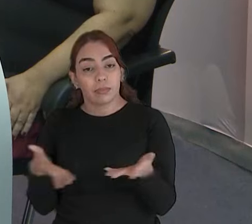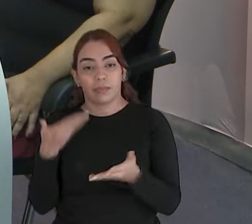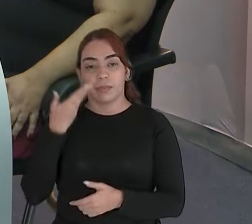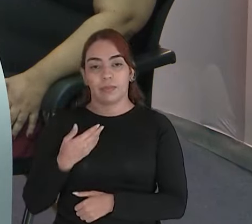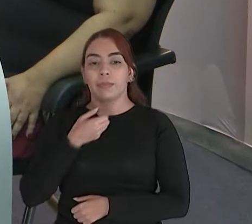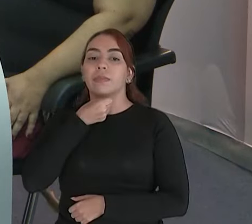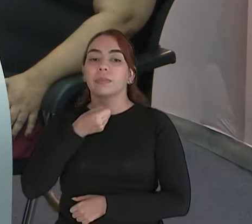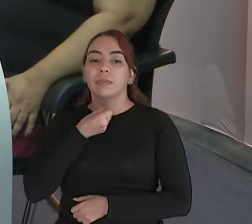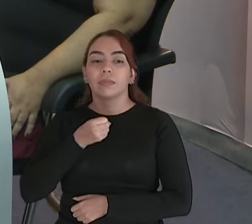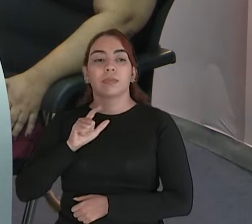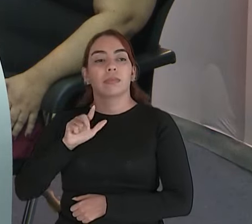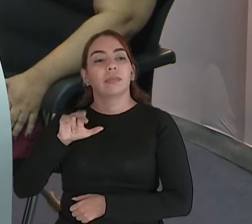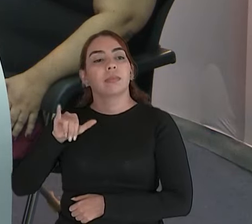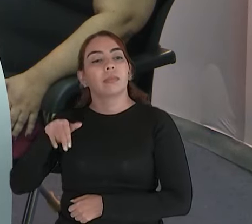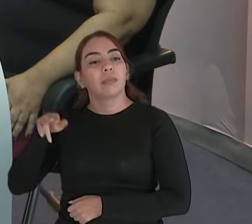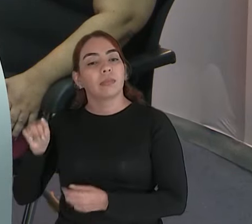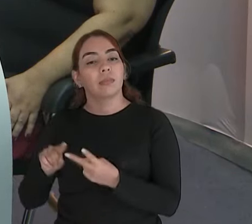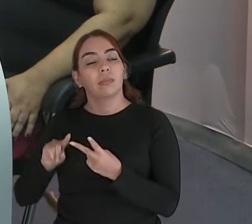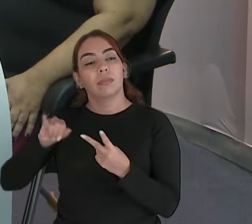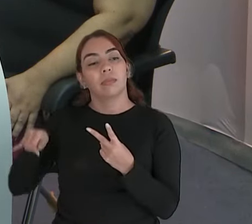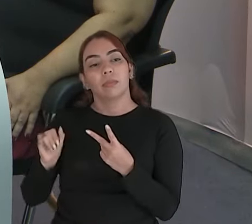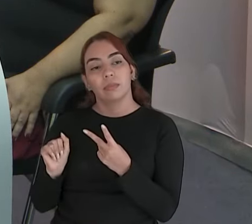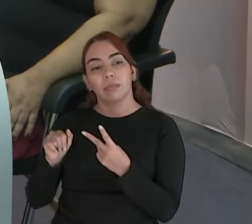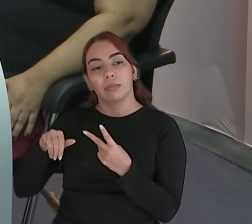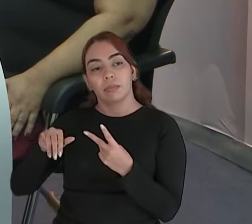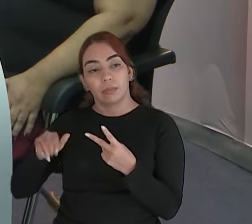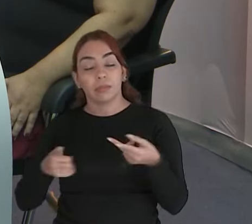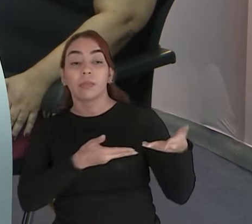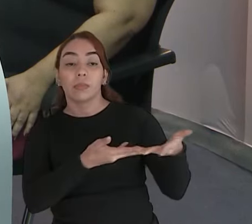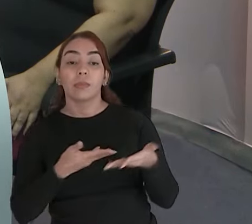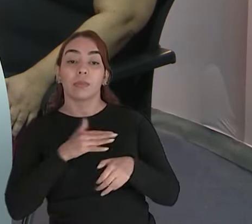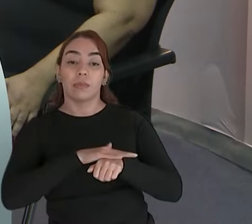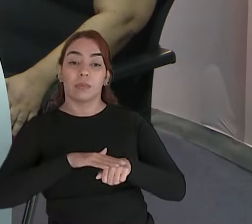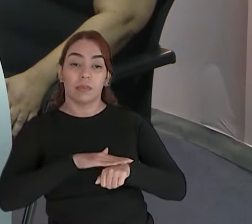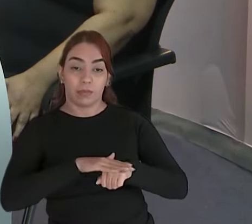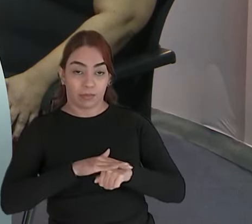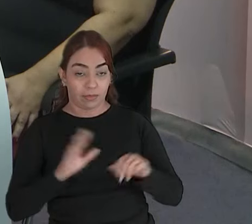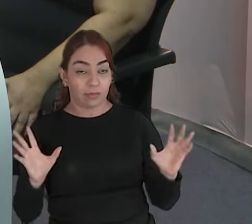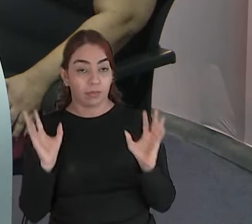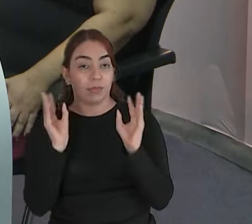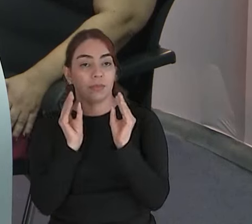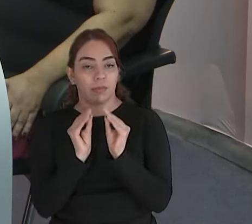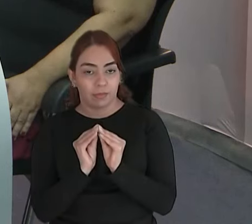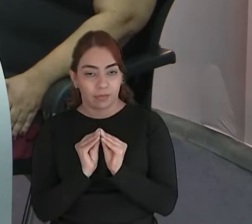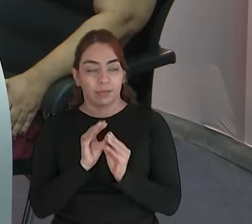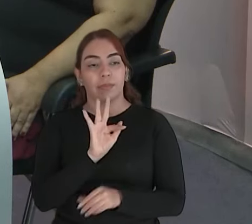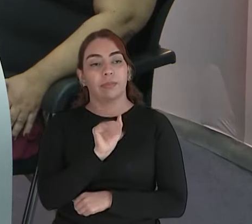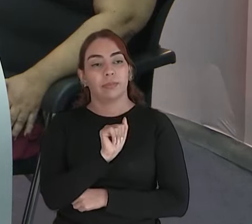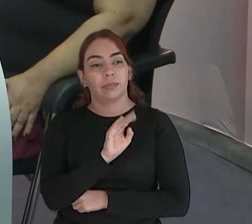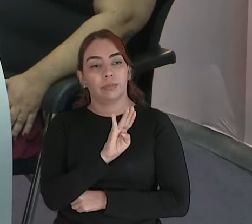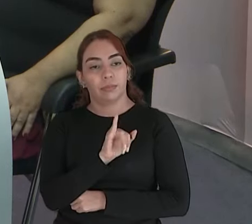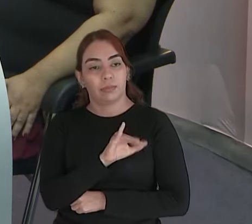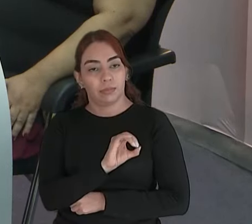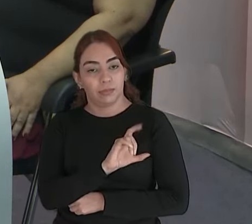de Andrade e Janaína Gouveia, vamos conversar neste primeiro bloco do programa com Fabíola